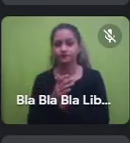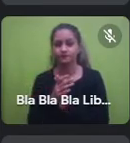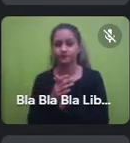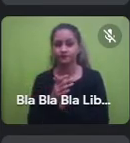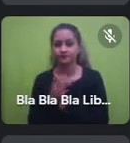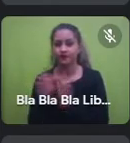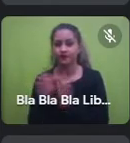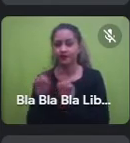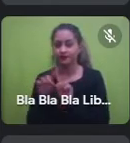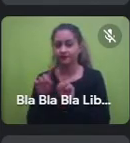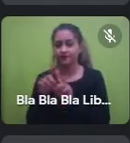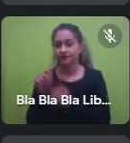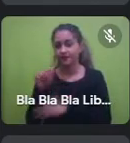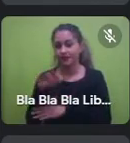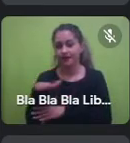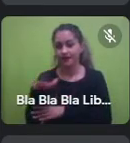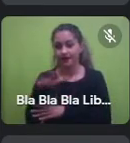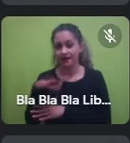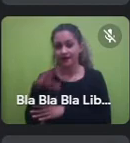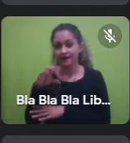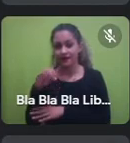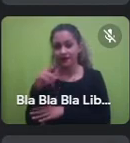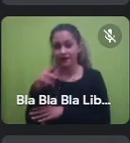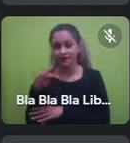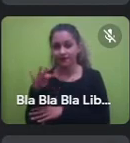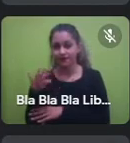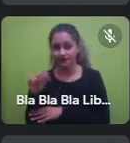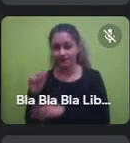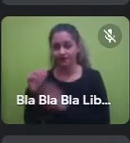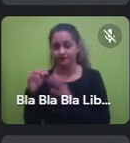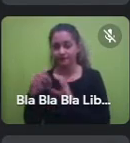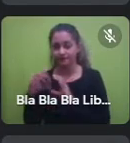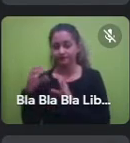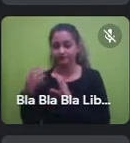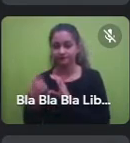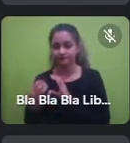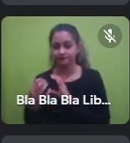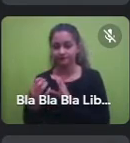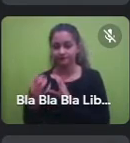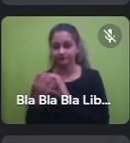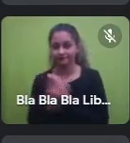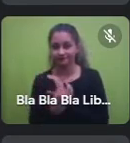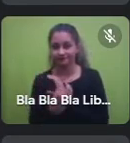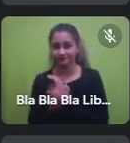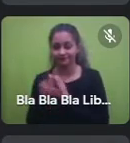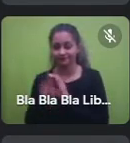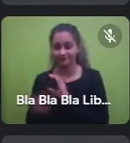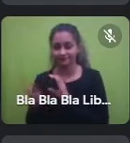a área óptica aqui, e aqui o forebrain, né,